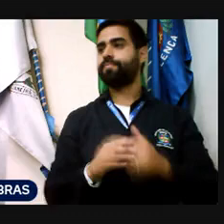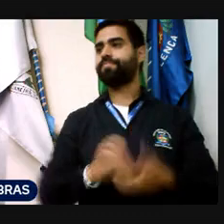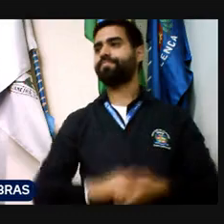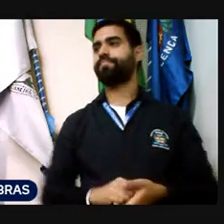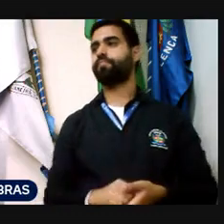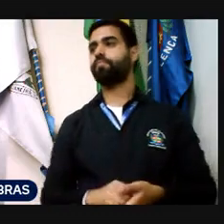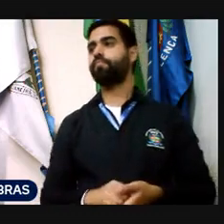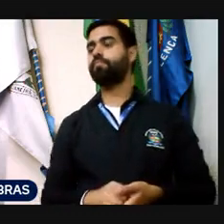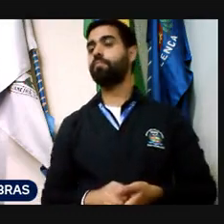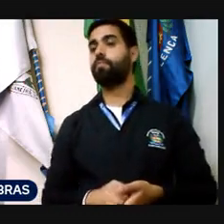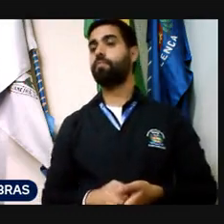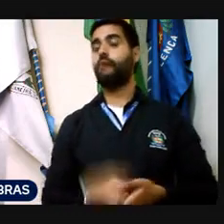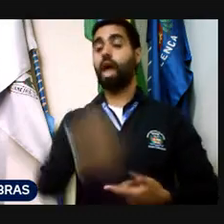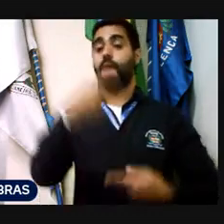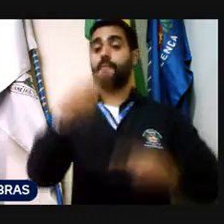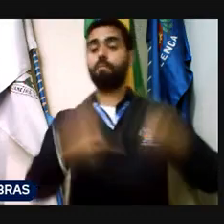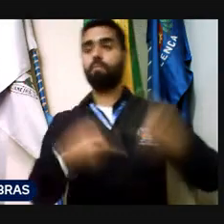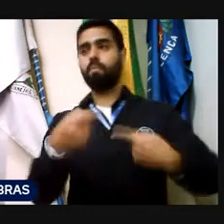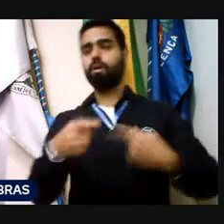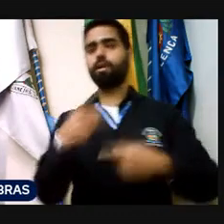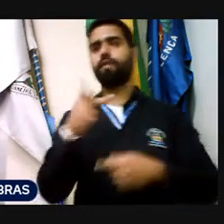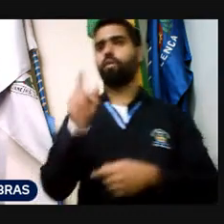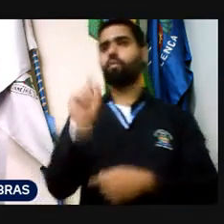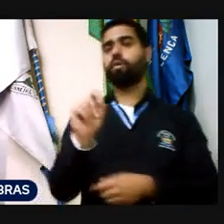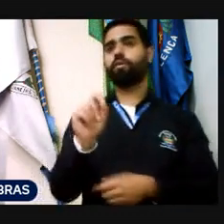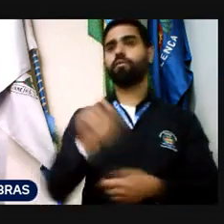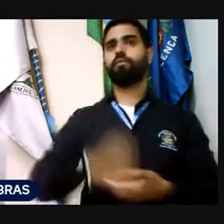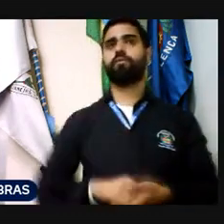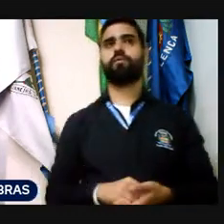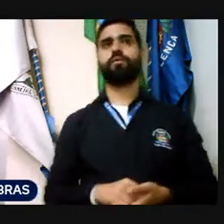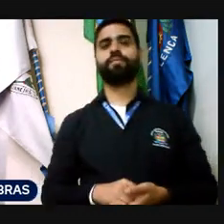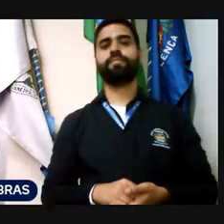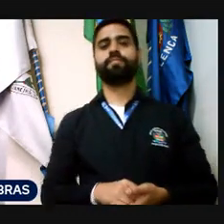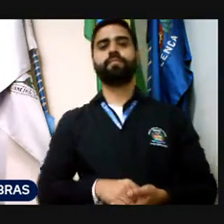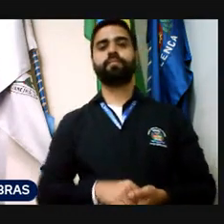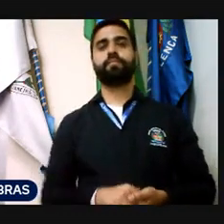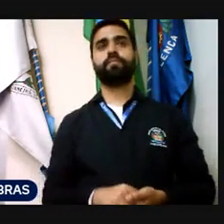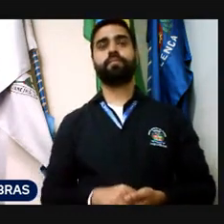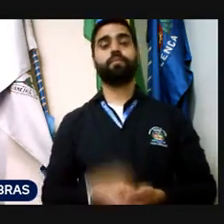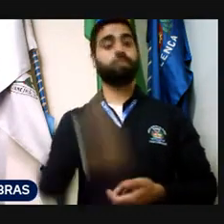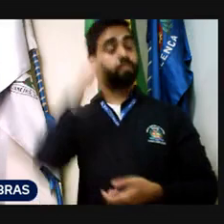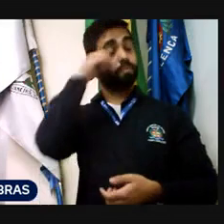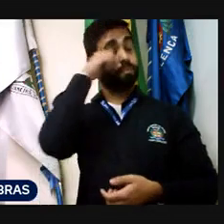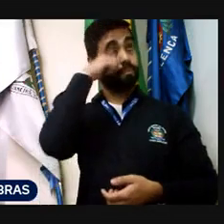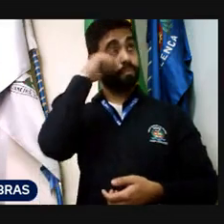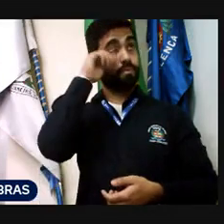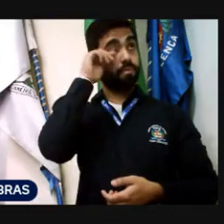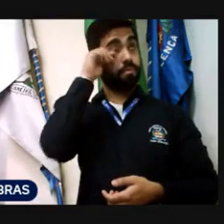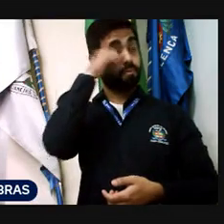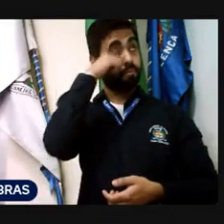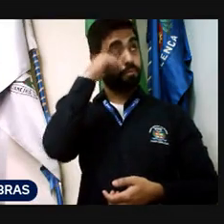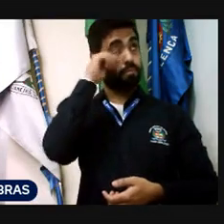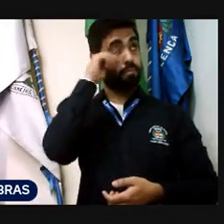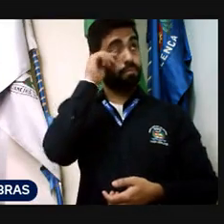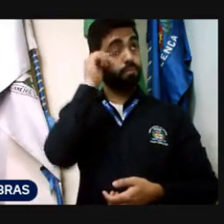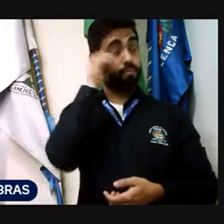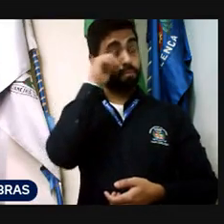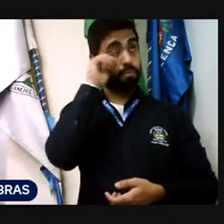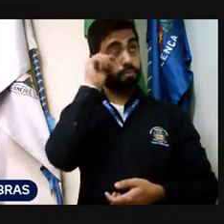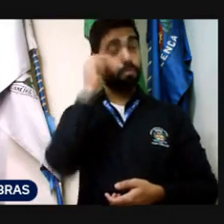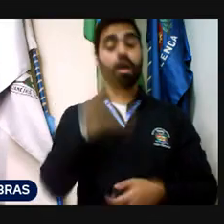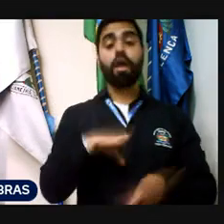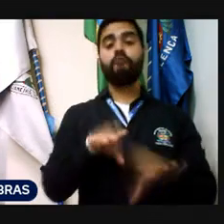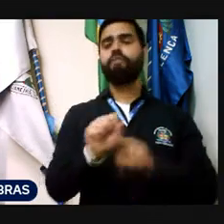de Educação Ambiental reza o seguinte: a dimensão ambiental deve constar dos currículos de formação de professores em todos os níveis, em todas as